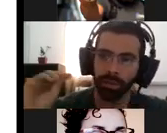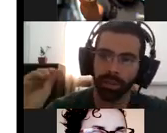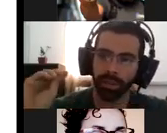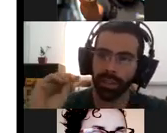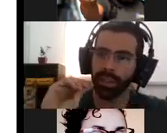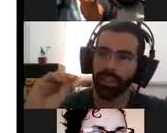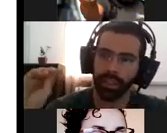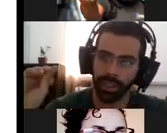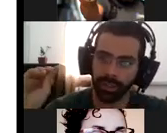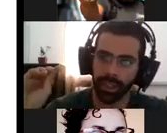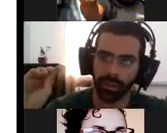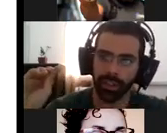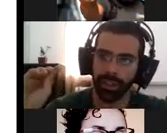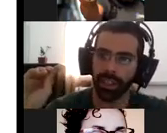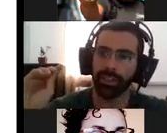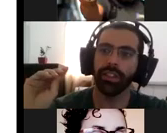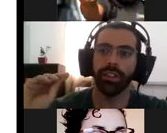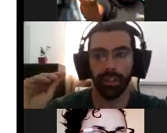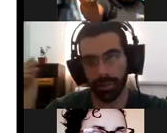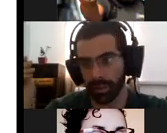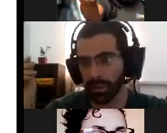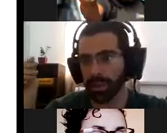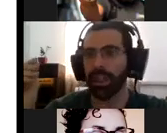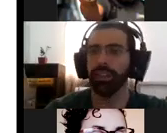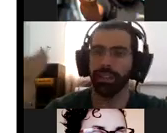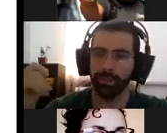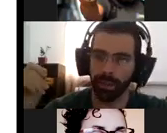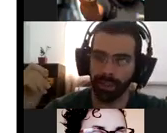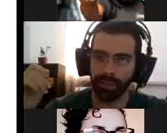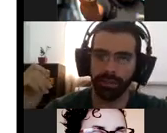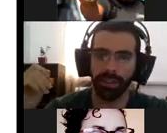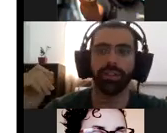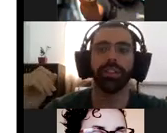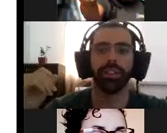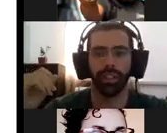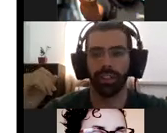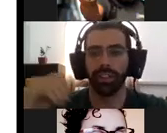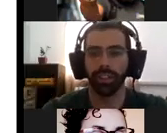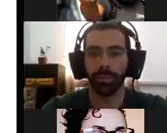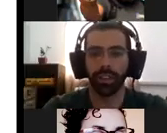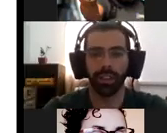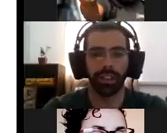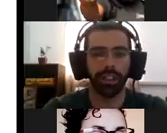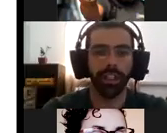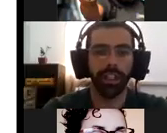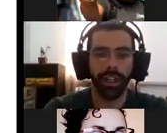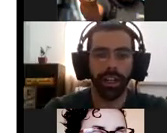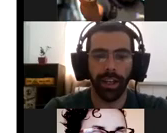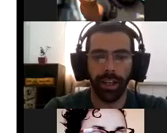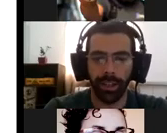para conseguir identificar novas séries que você vai gostar e assim permanecer no serviço. A Netflix não importa com a gente.